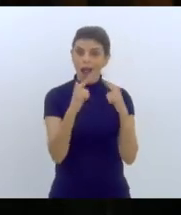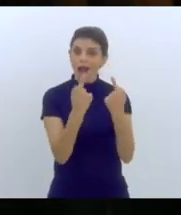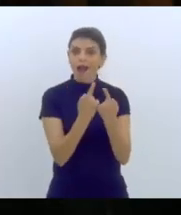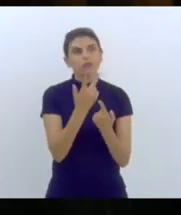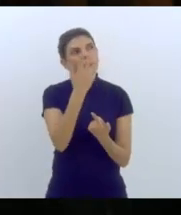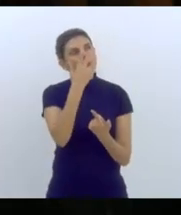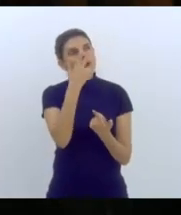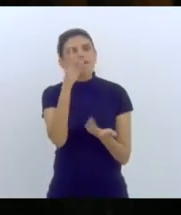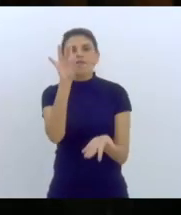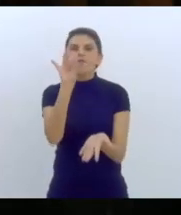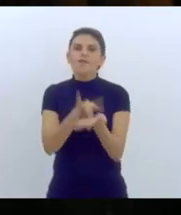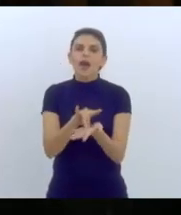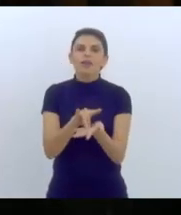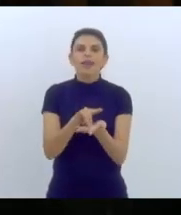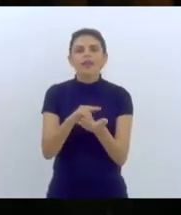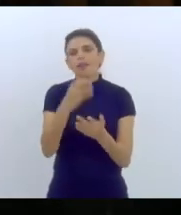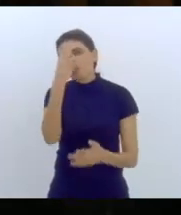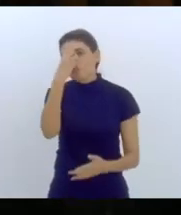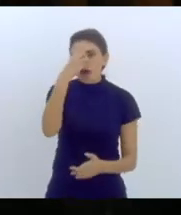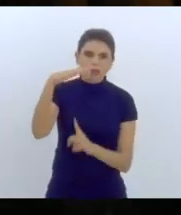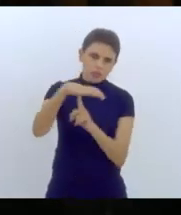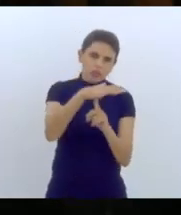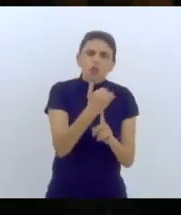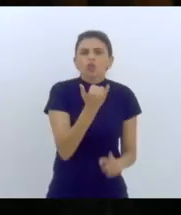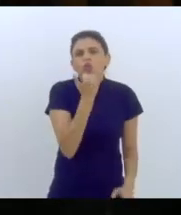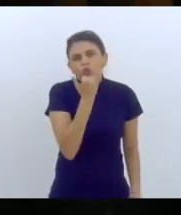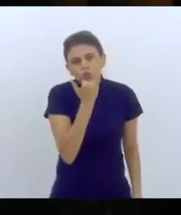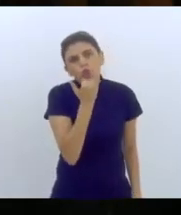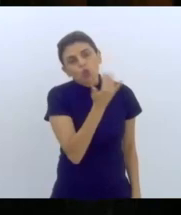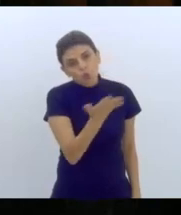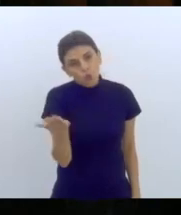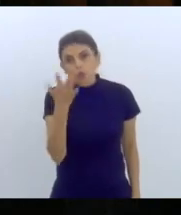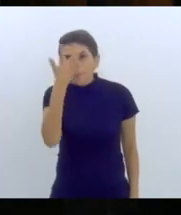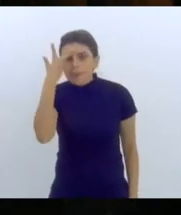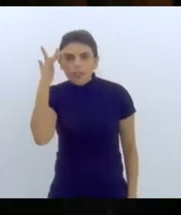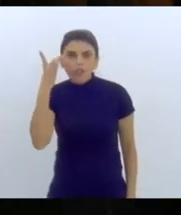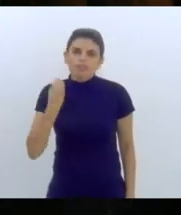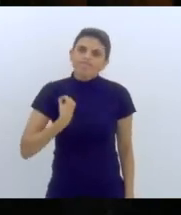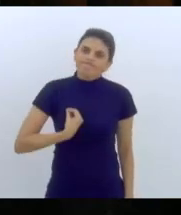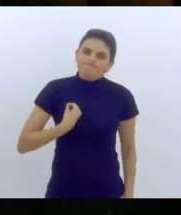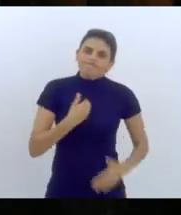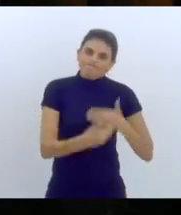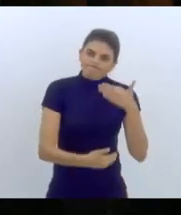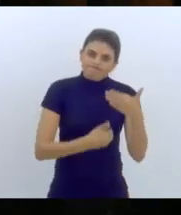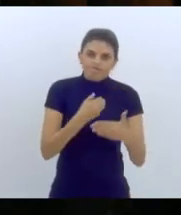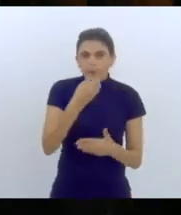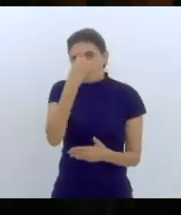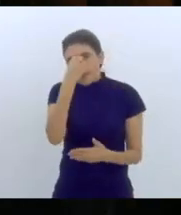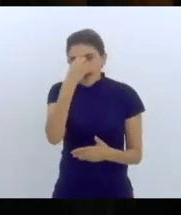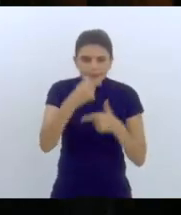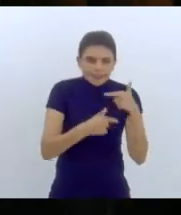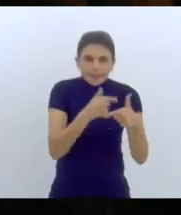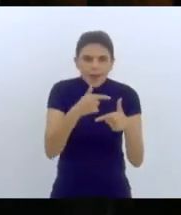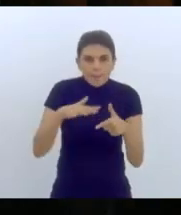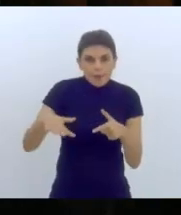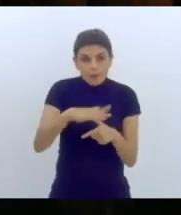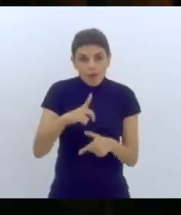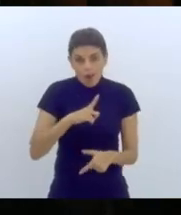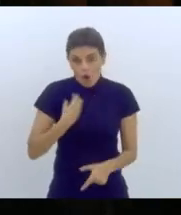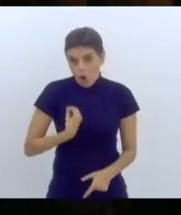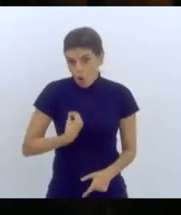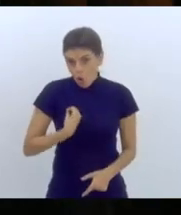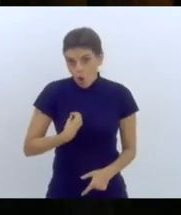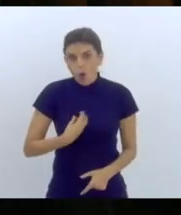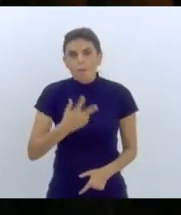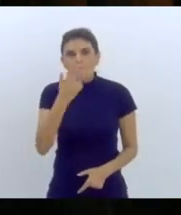um verdadeiro picadeiro. E me desculpe aqueles e aquelas que exercem a palhaçaria, mas o que houve aqui